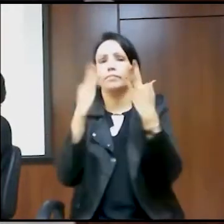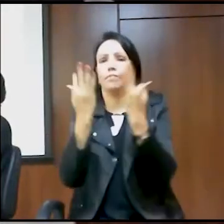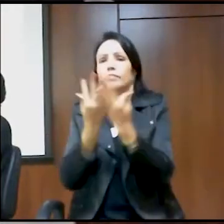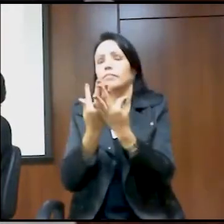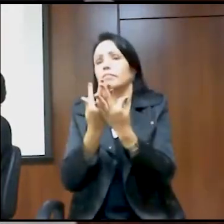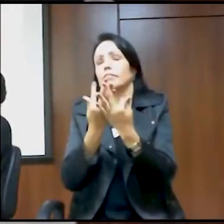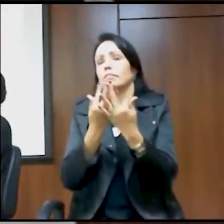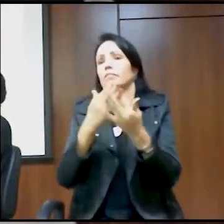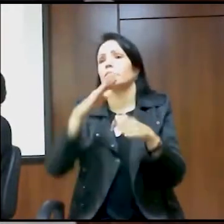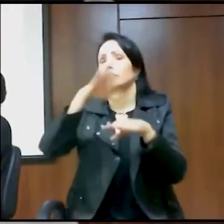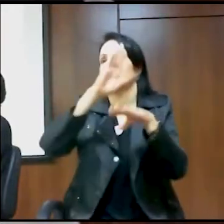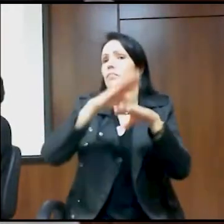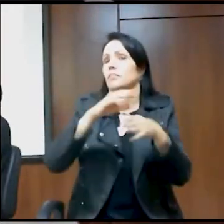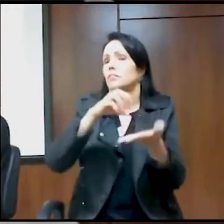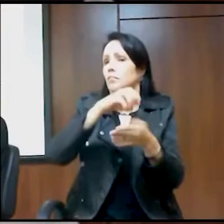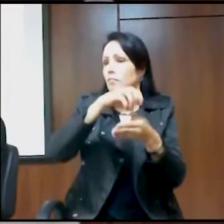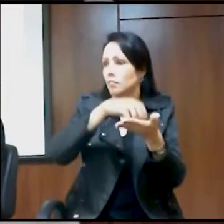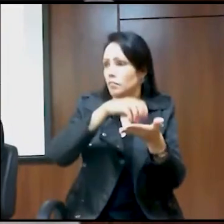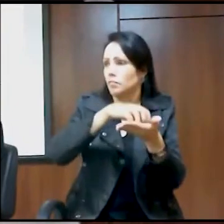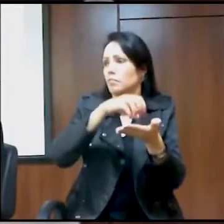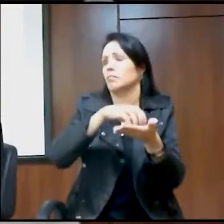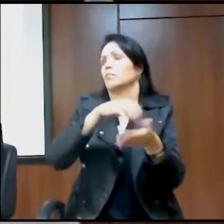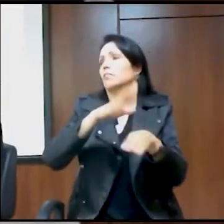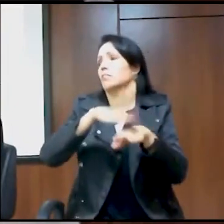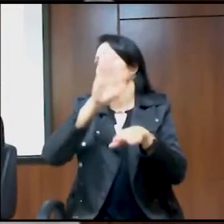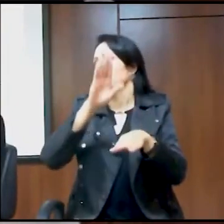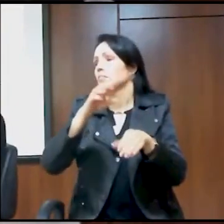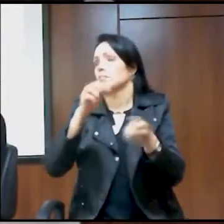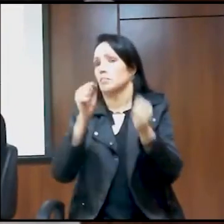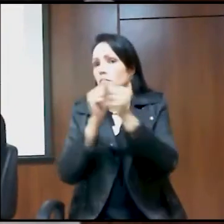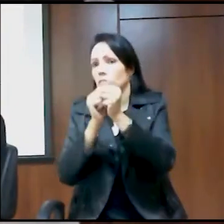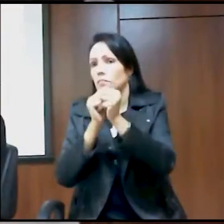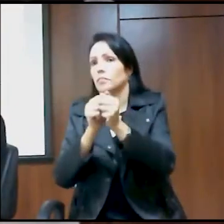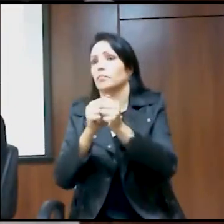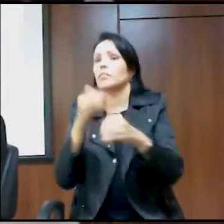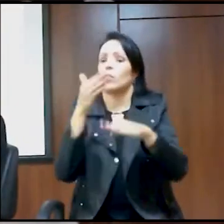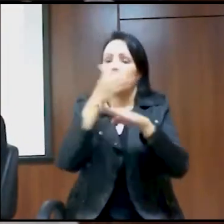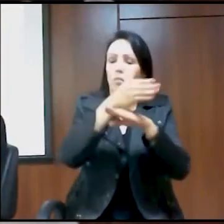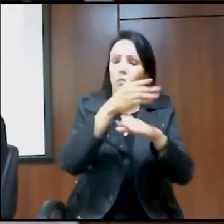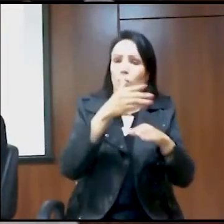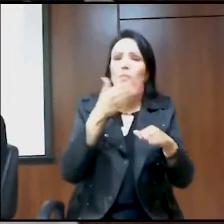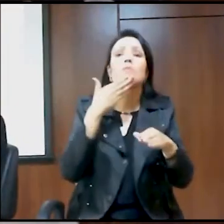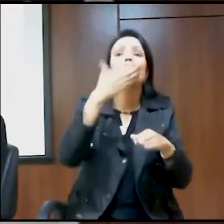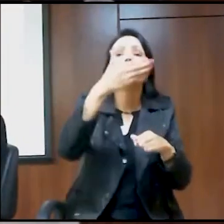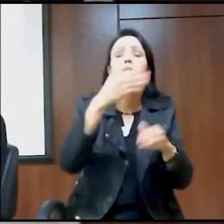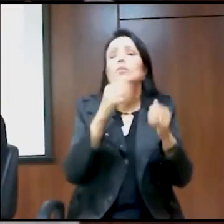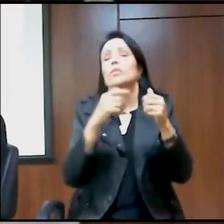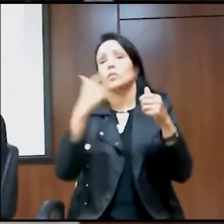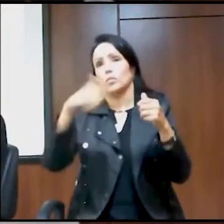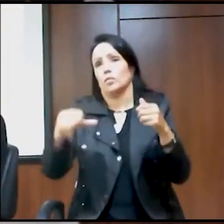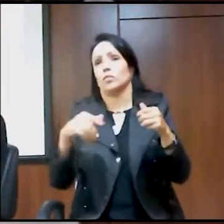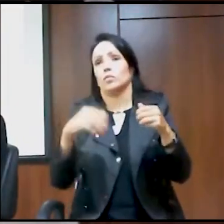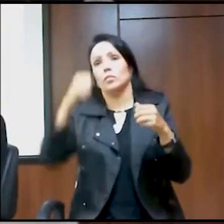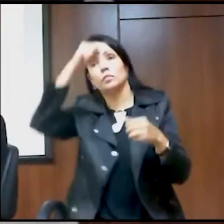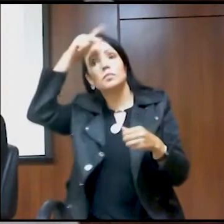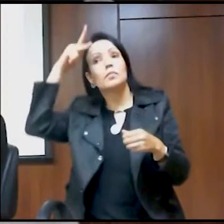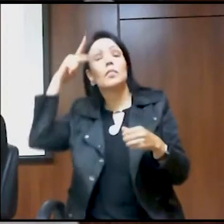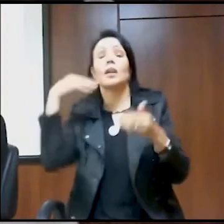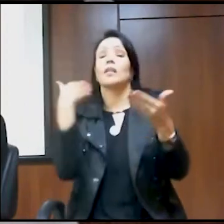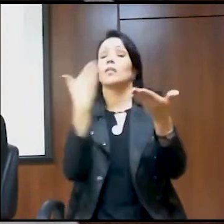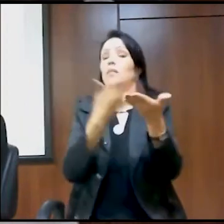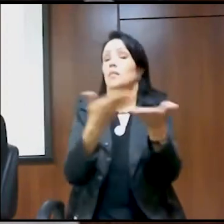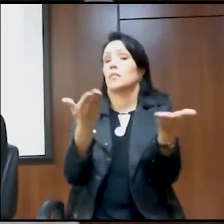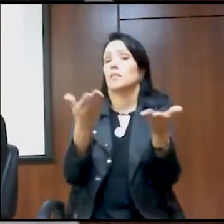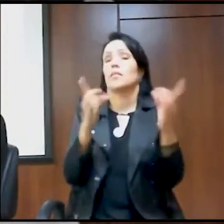pelo Centro Gaspar Garcia nós temos acompanhado, entramos agora de novo com um pedido junto à Prefeitura, que até hoje não foram atendidos